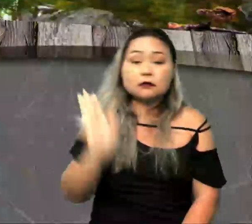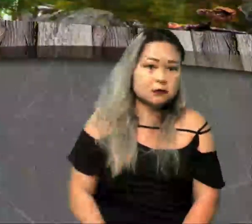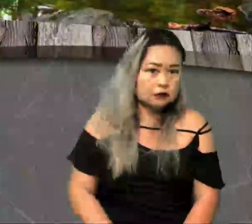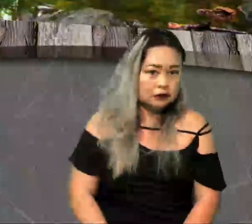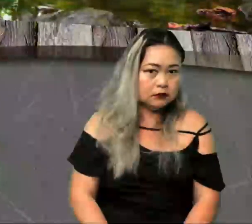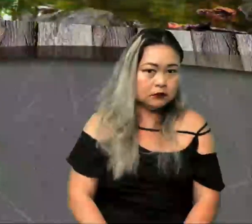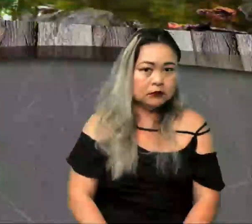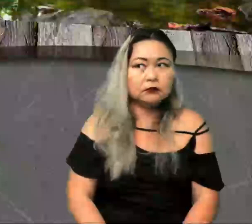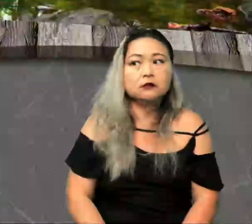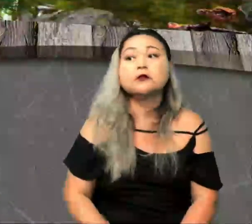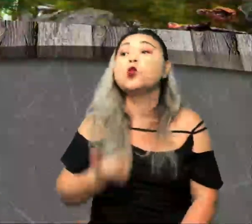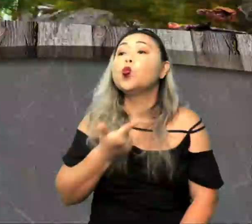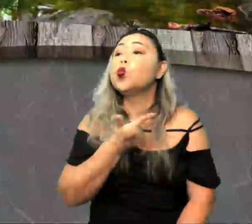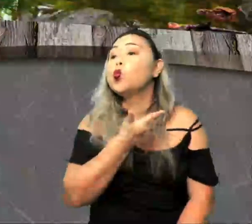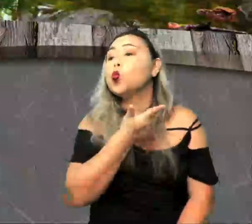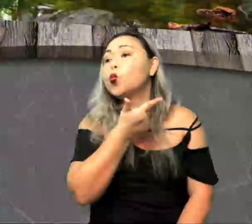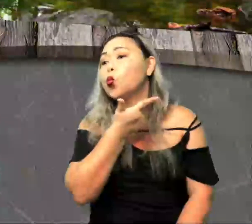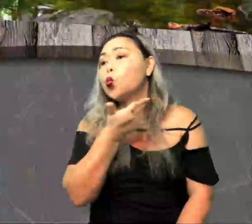o Robert Brown,